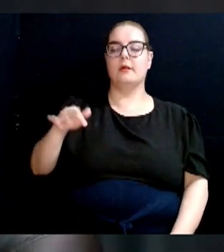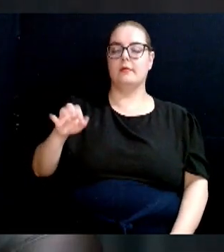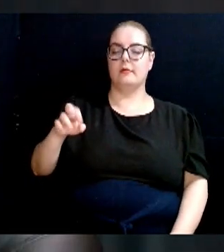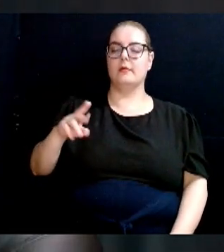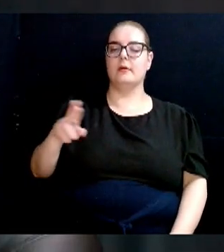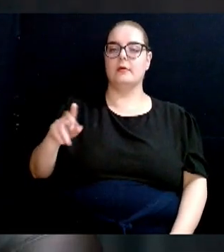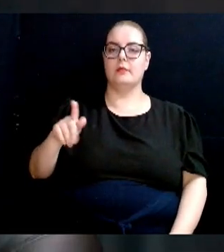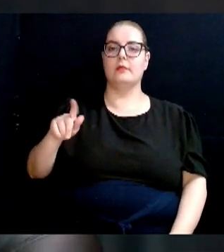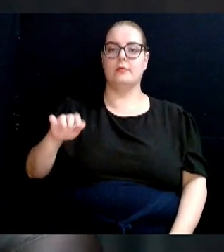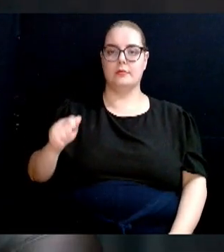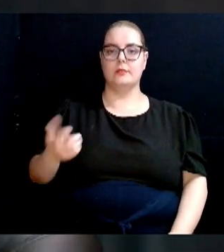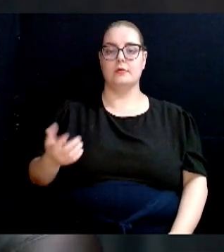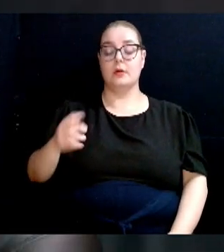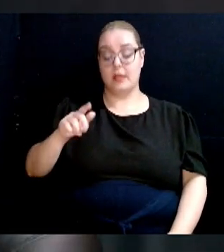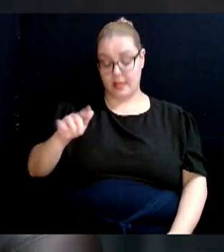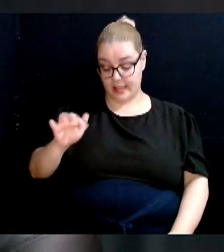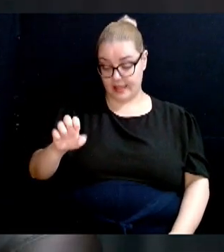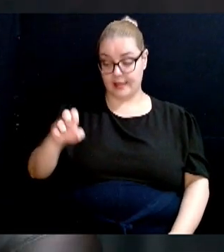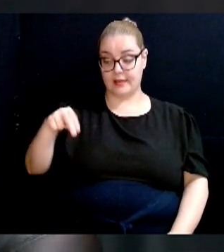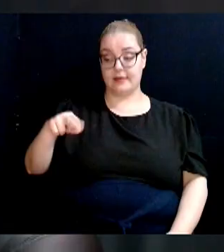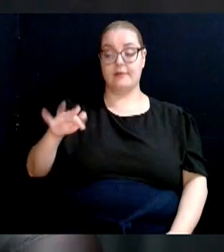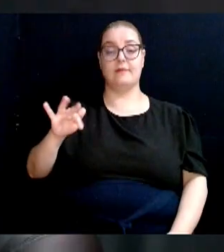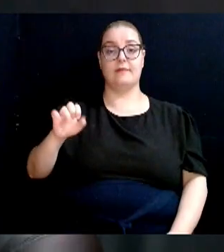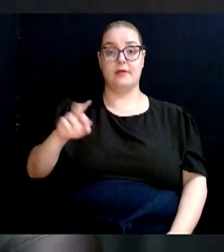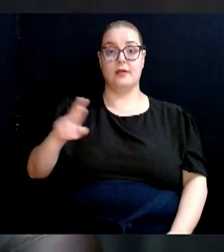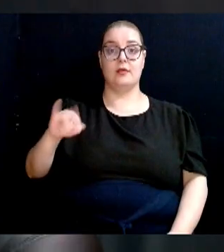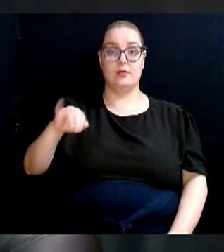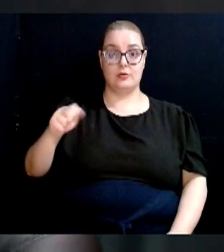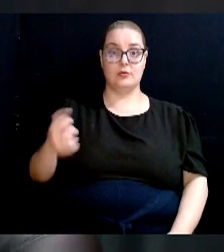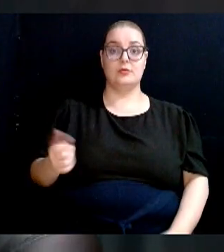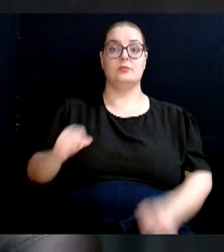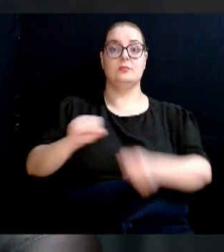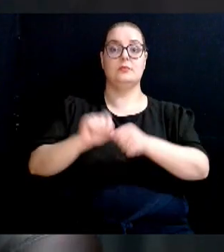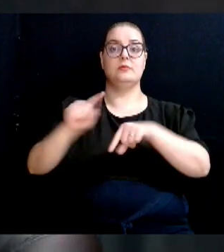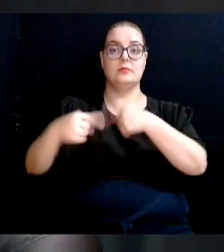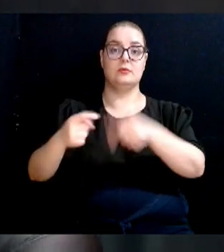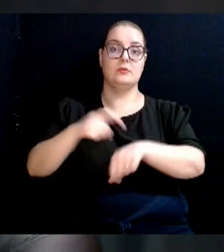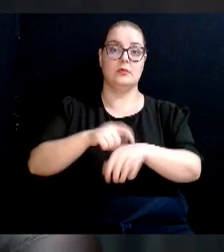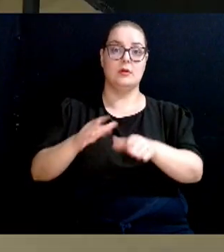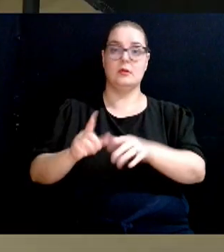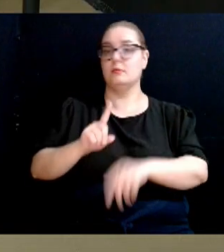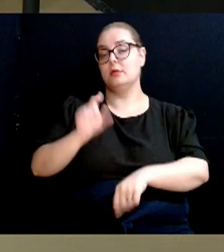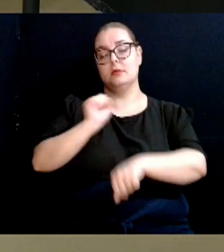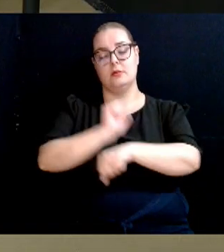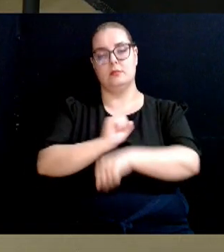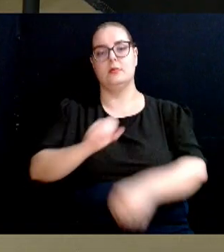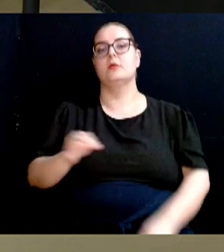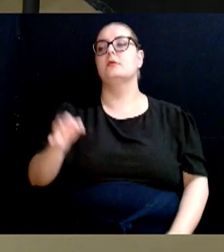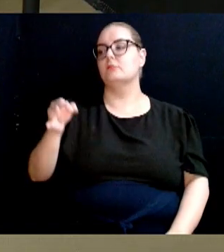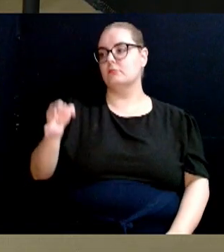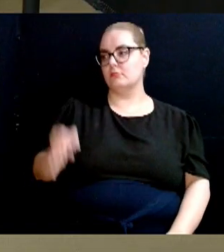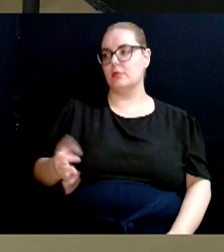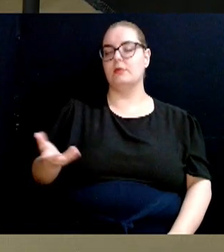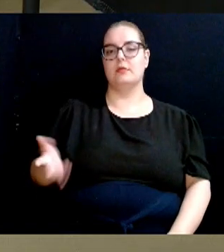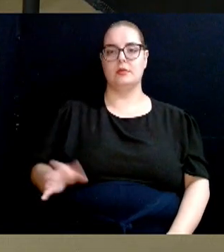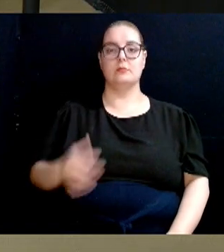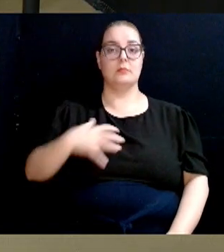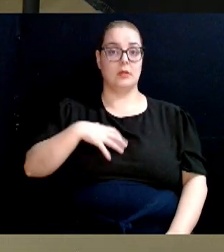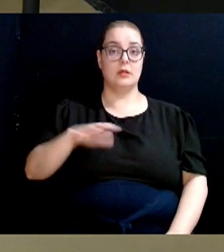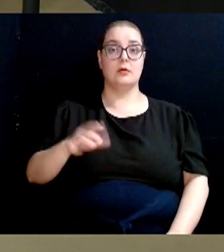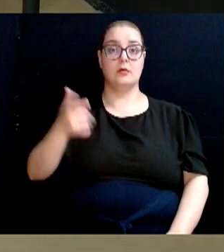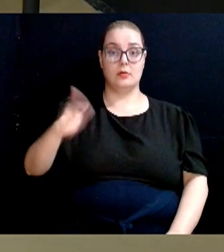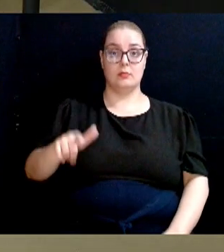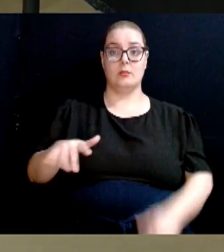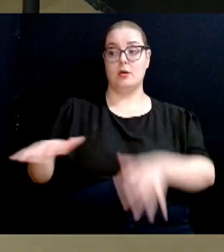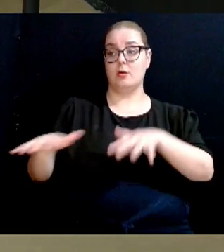vai enferrujar. A gente precisa fazer num outro tempo, mas não parar. Muito bem, é isso. Manter o